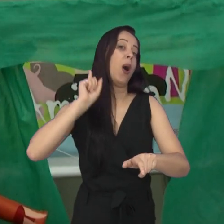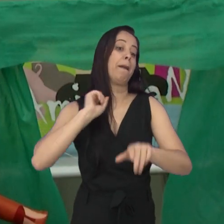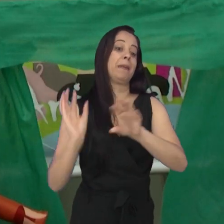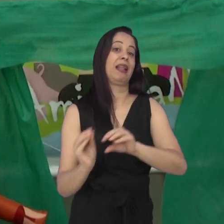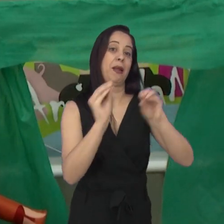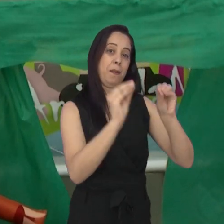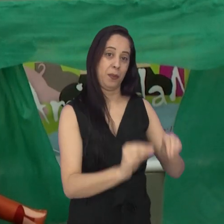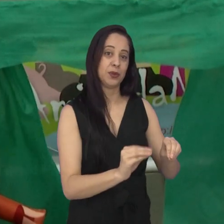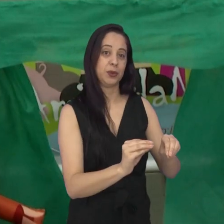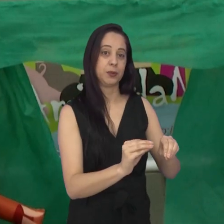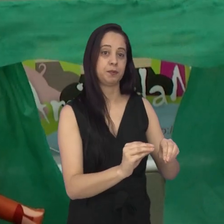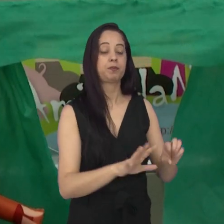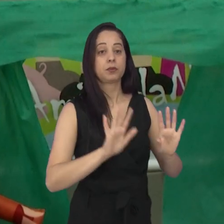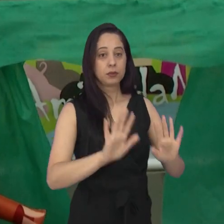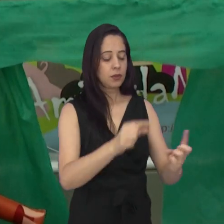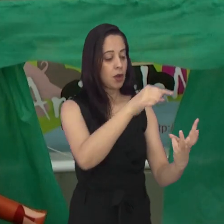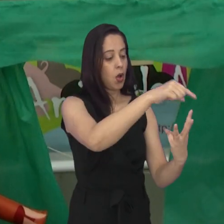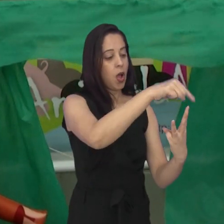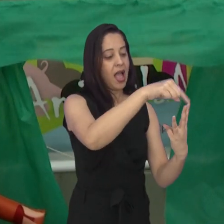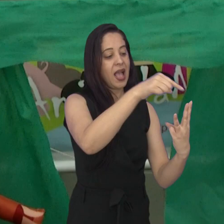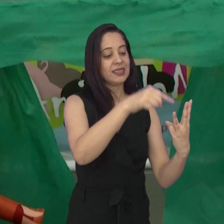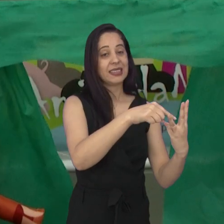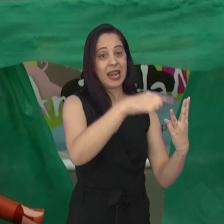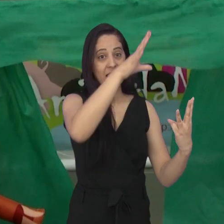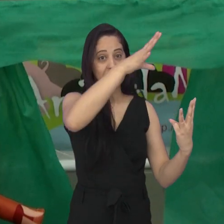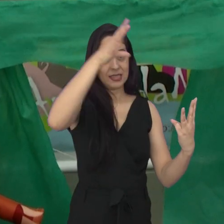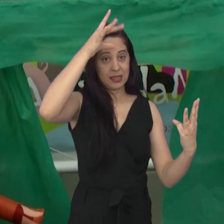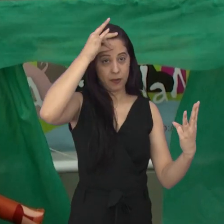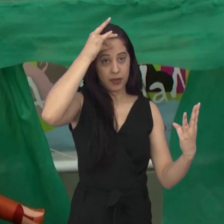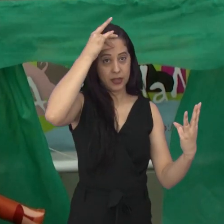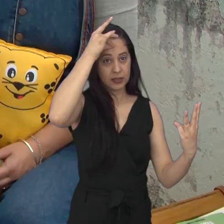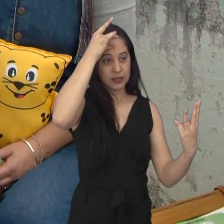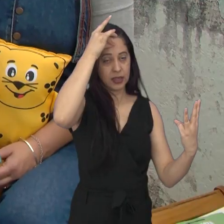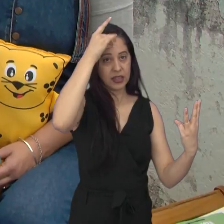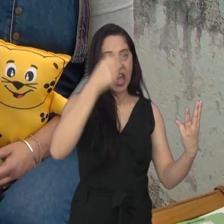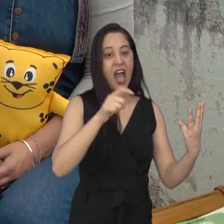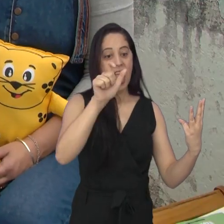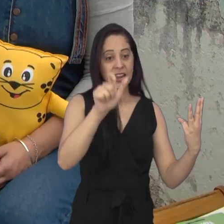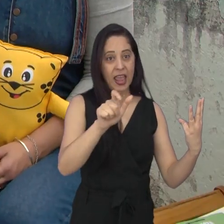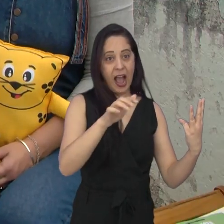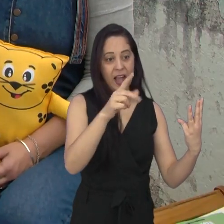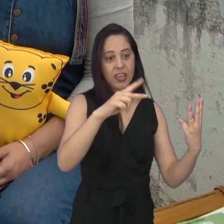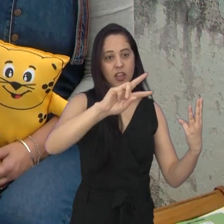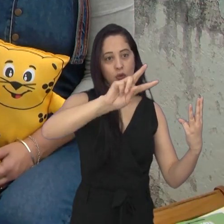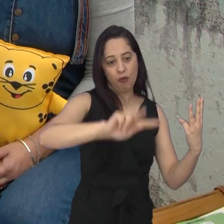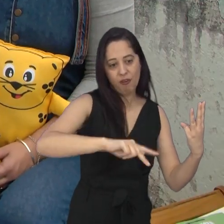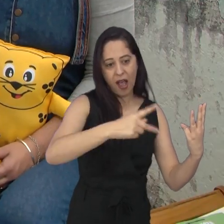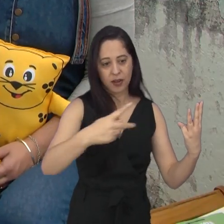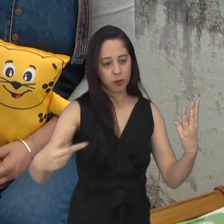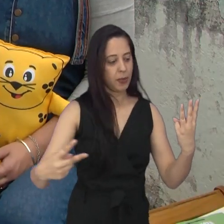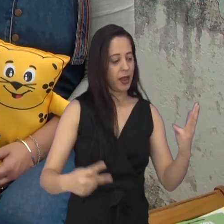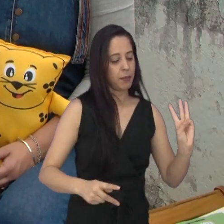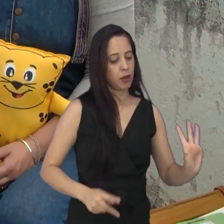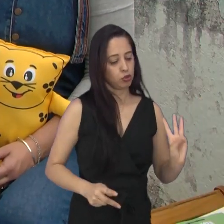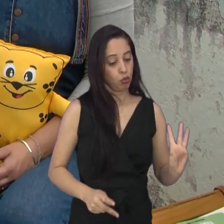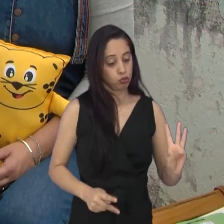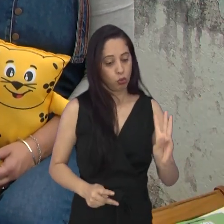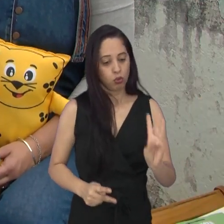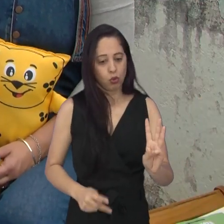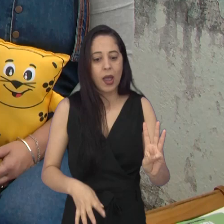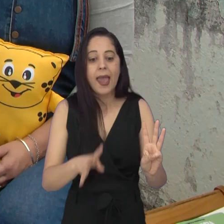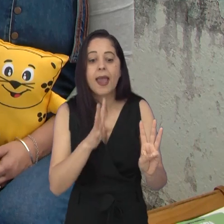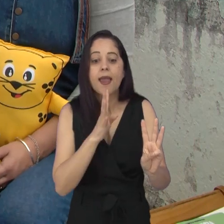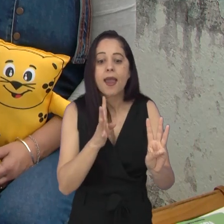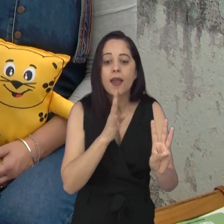Então, 3 crianças mineiras que vêm para o Vale do Paraíba conhecer os animais que estão aí, são animais silvestres, que estão na floresta, que